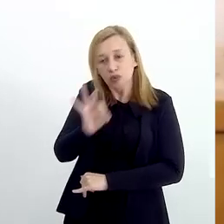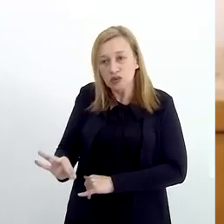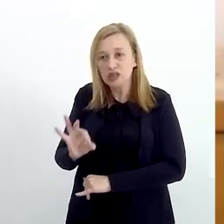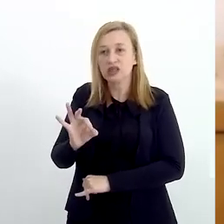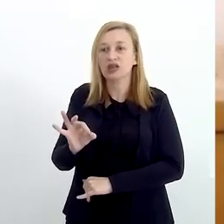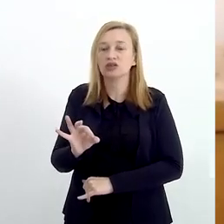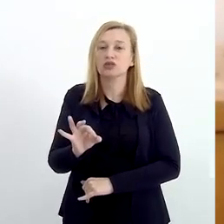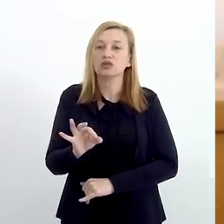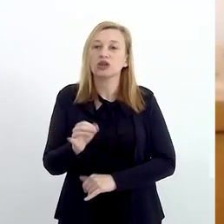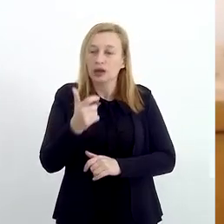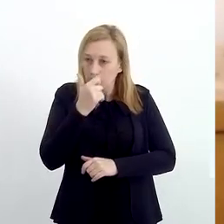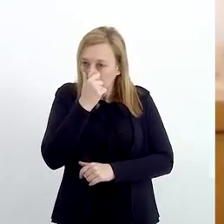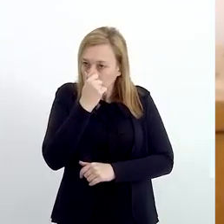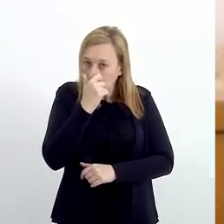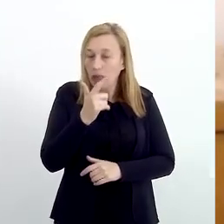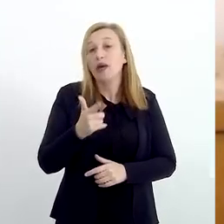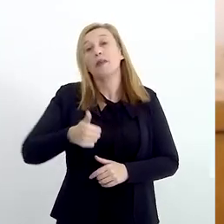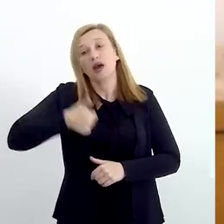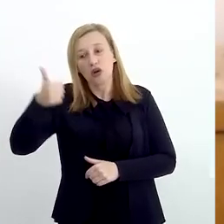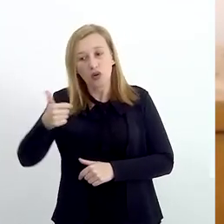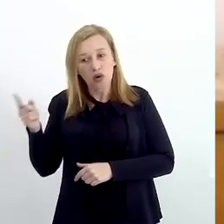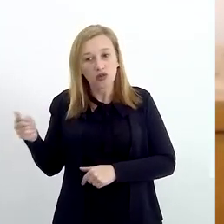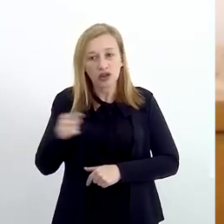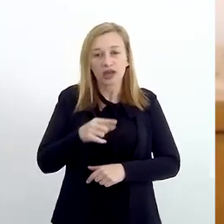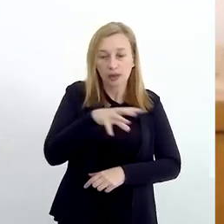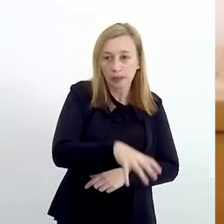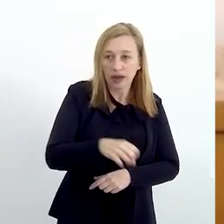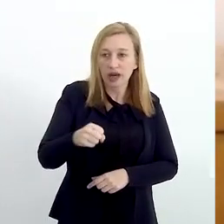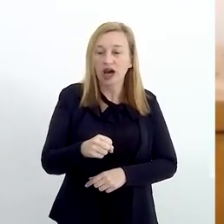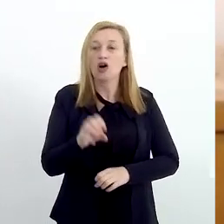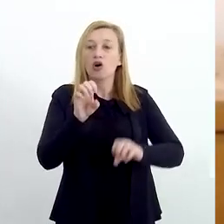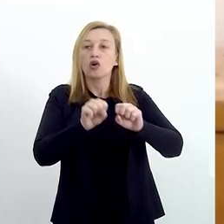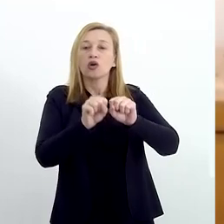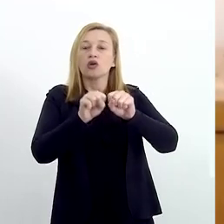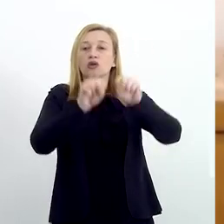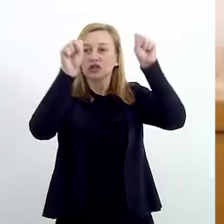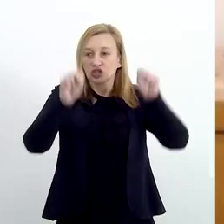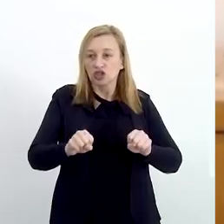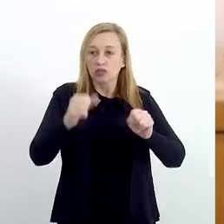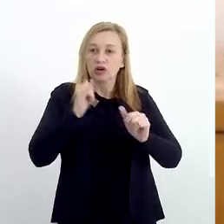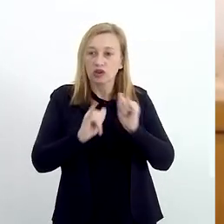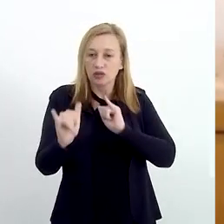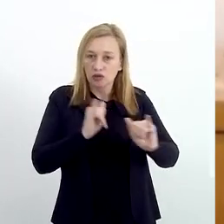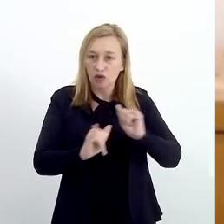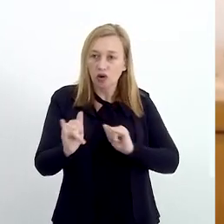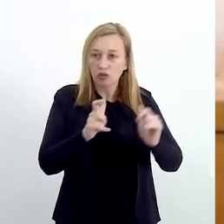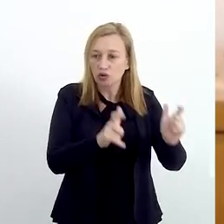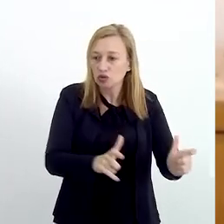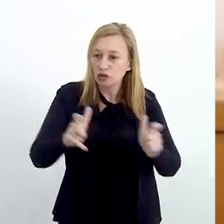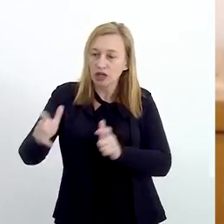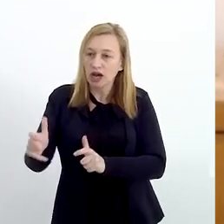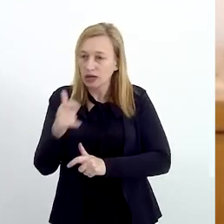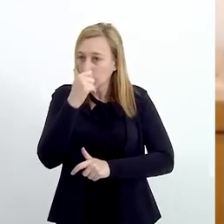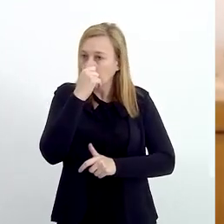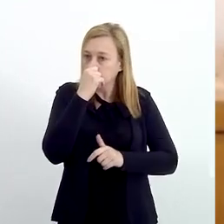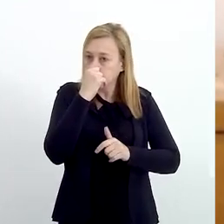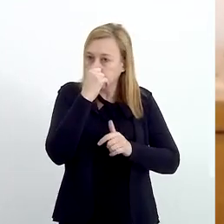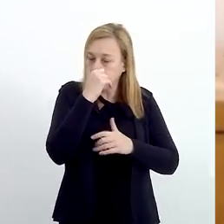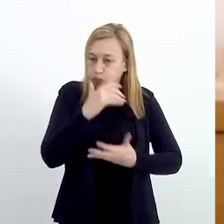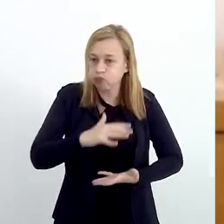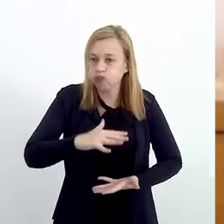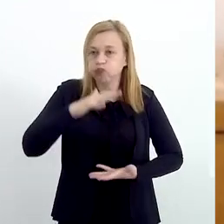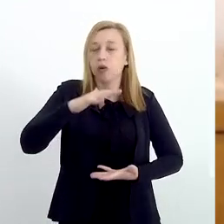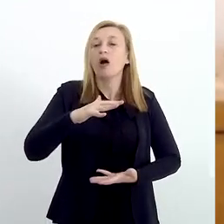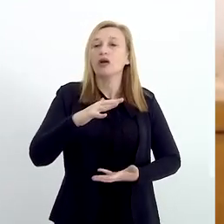de tá cheio não é melhor você programar essa rota o sistema Informa a roça aonde ele